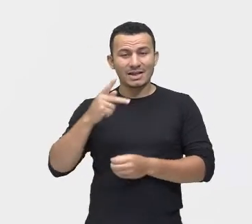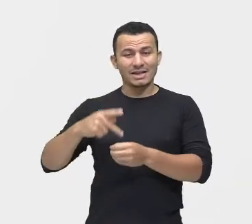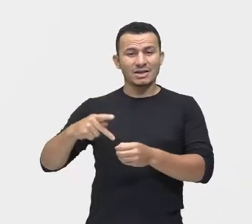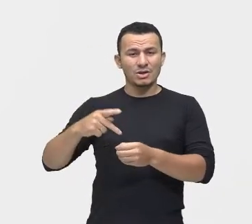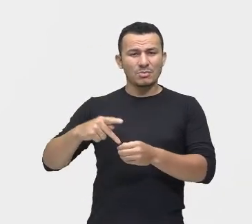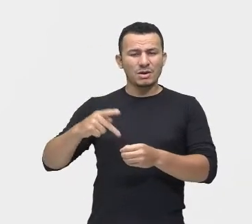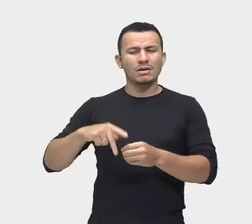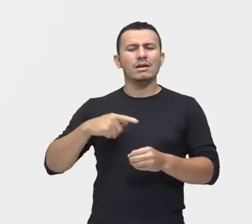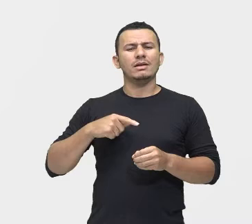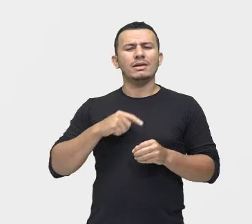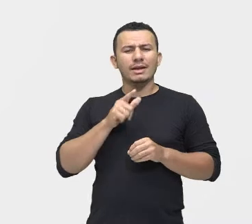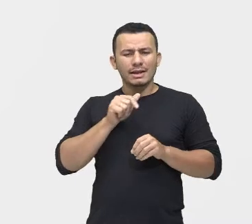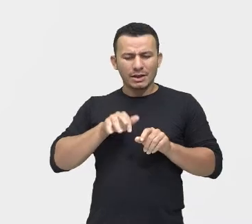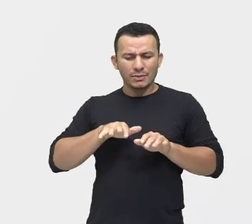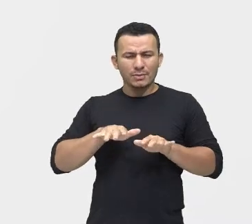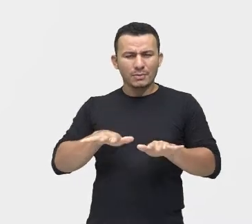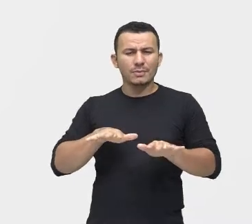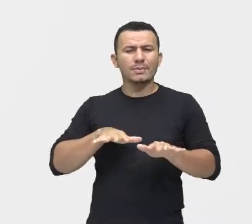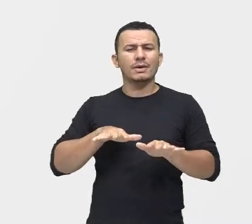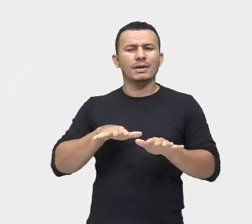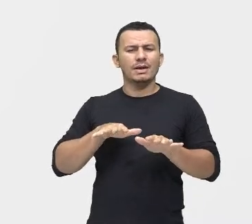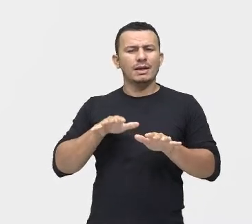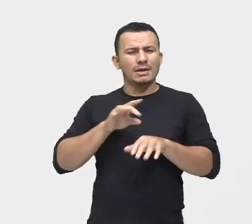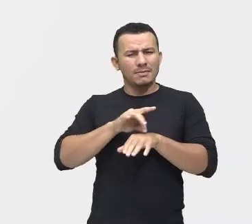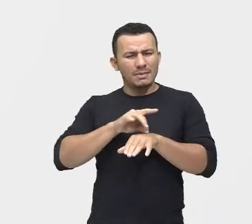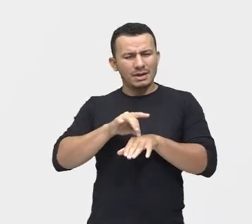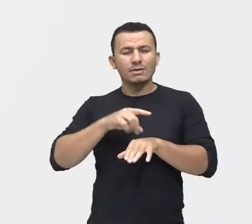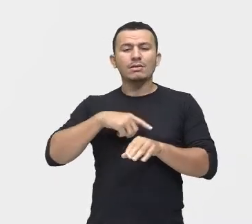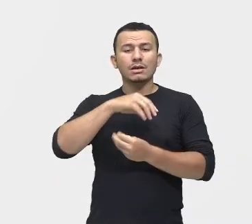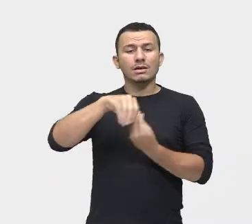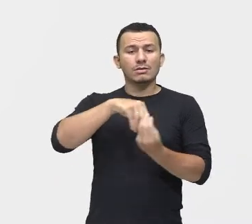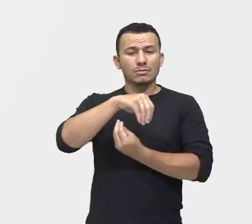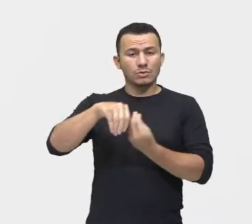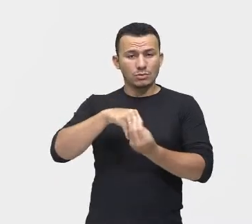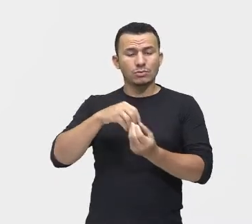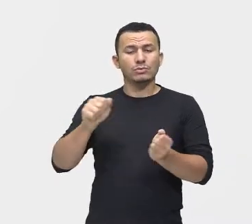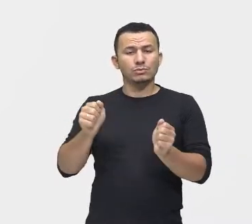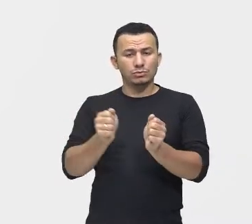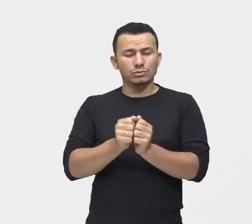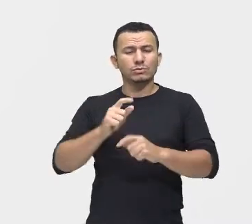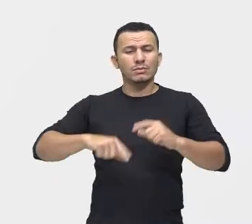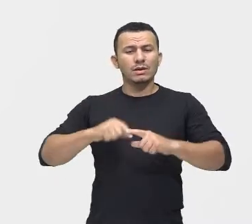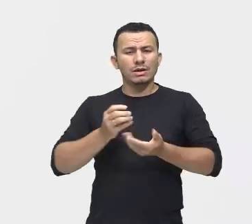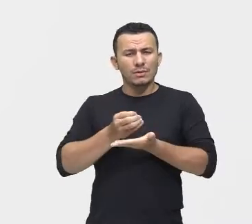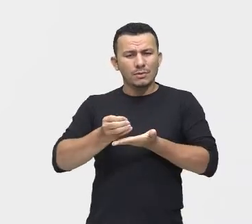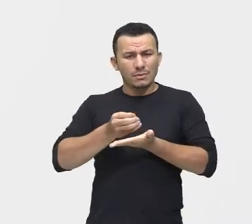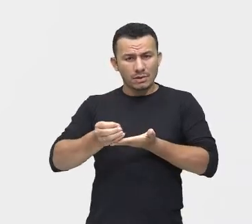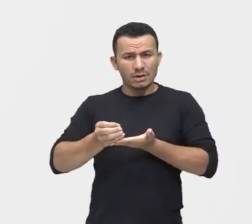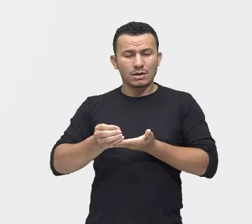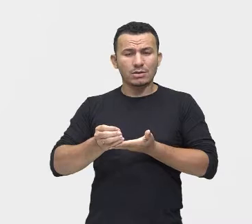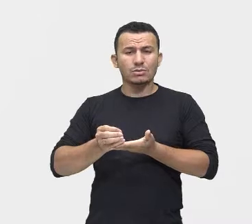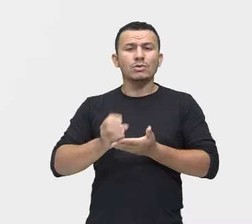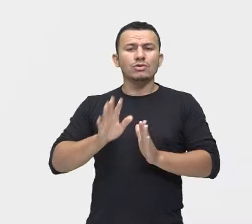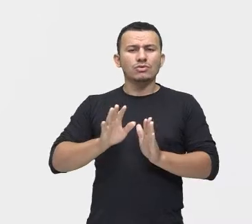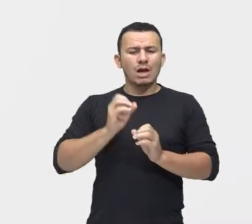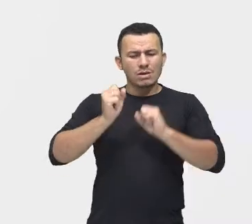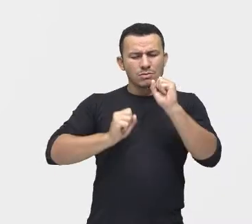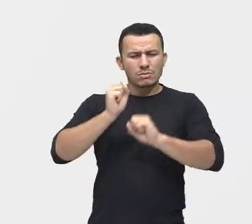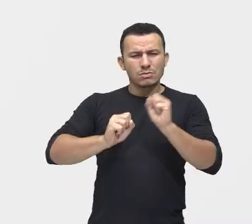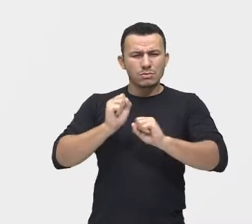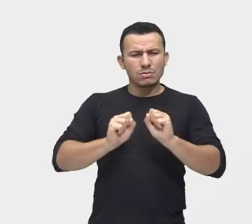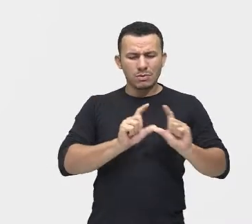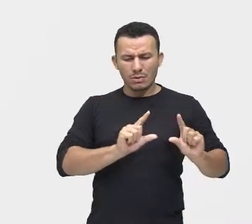líquido escuro, composto por uma mistura complexa de materiais orgânicos. Seu refinamento dá origem